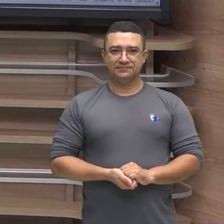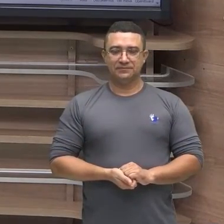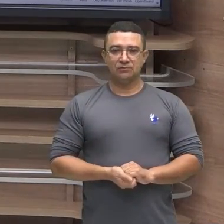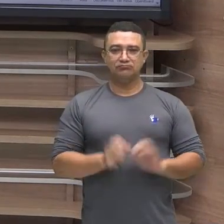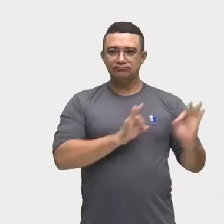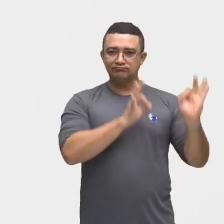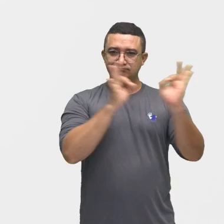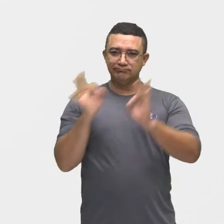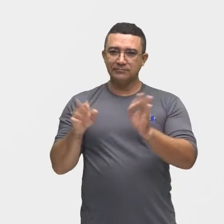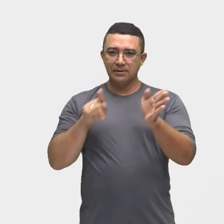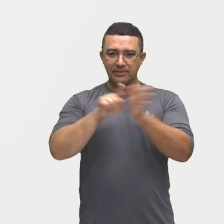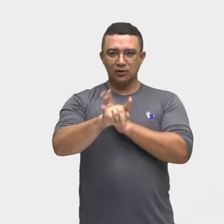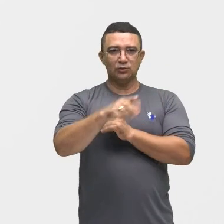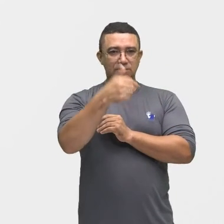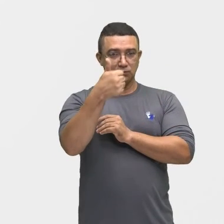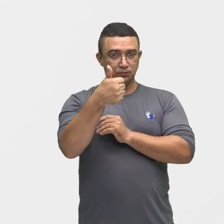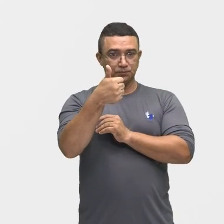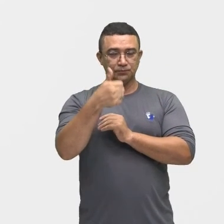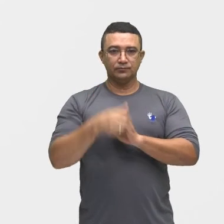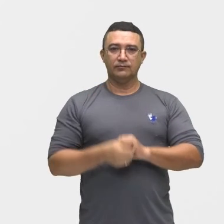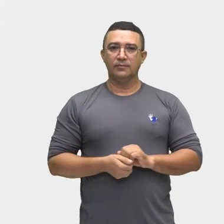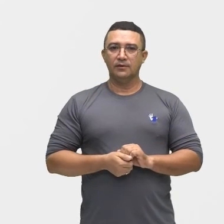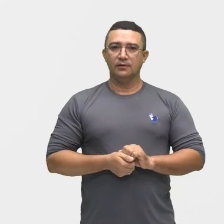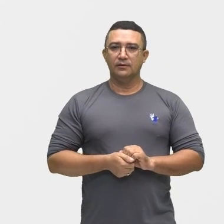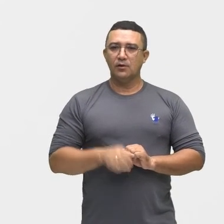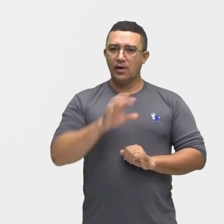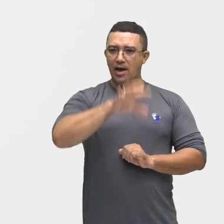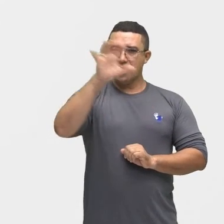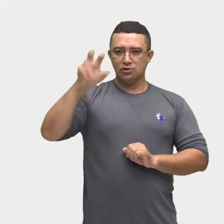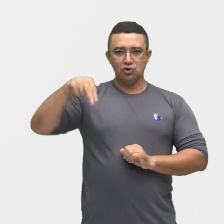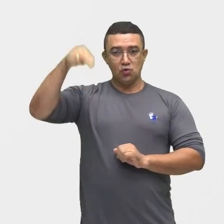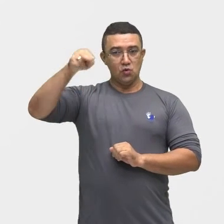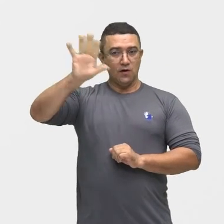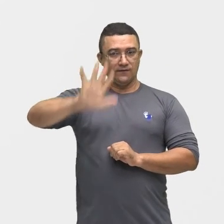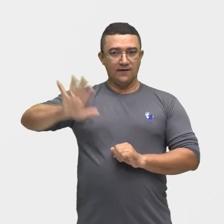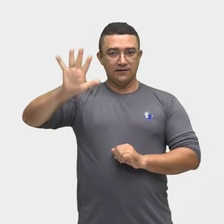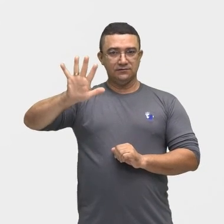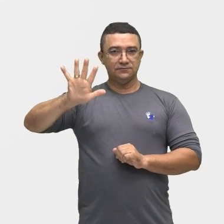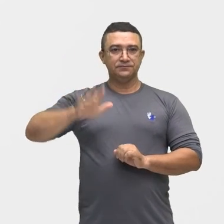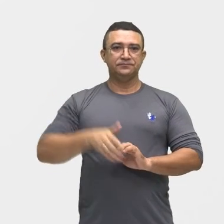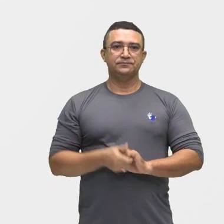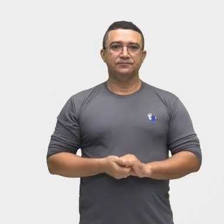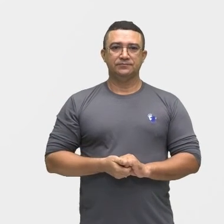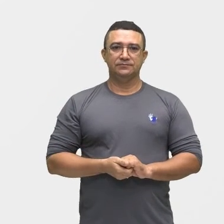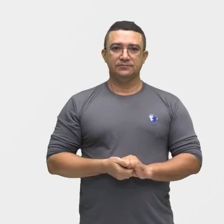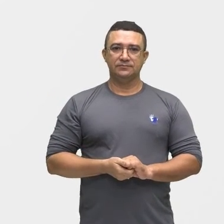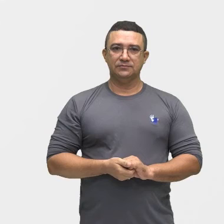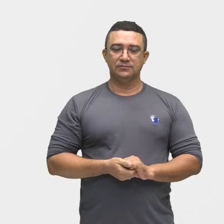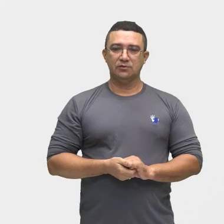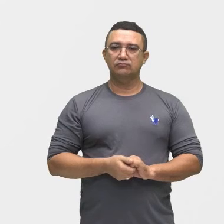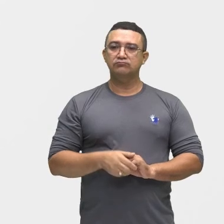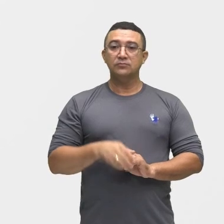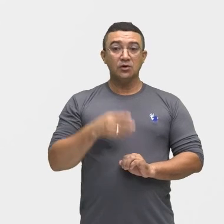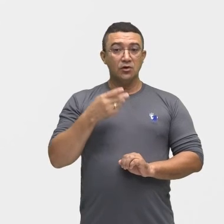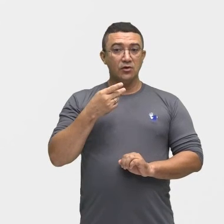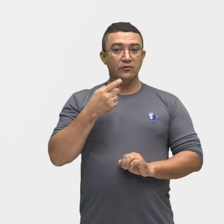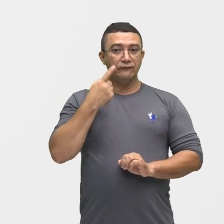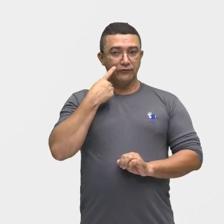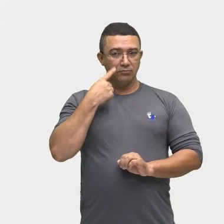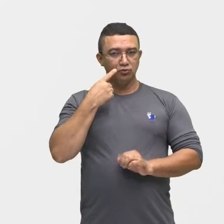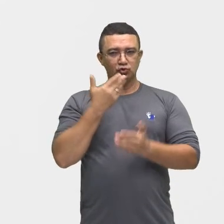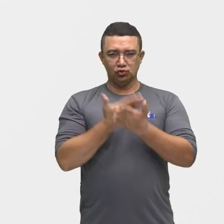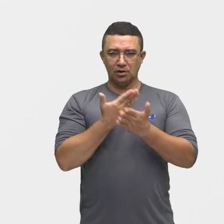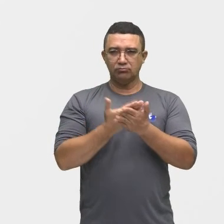acompanhar a primeira questão, onde nós falamos sobre a região Nordeste, né? A gente viu aí um pouco sobre